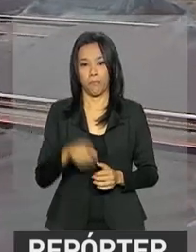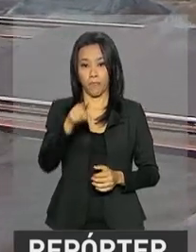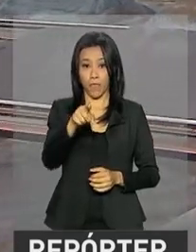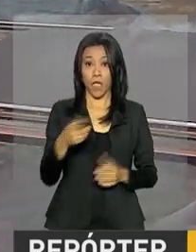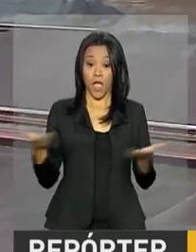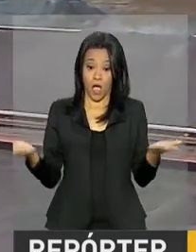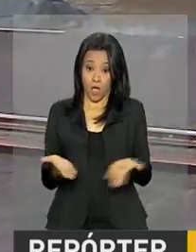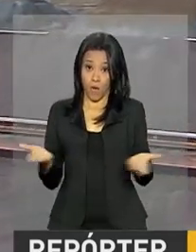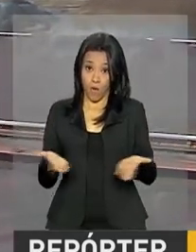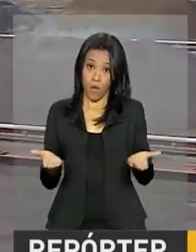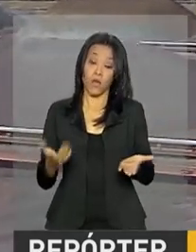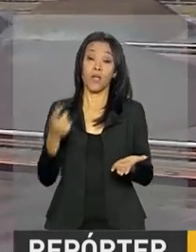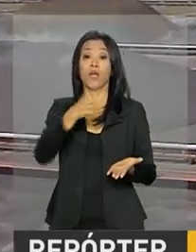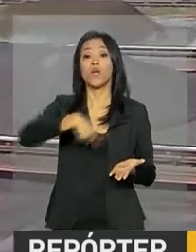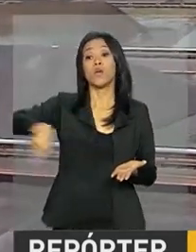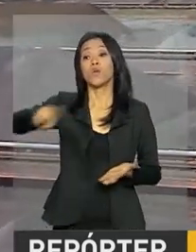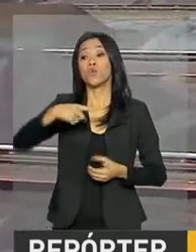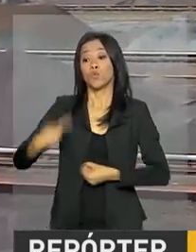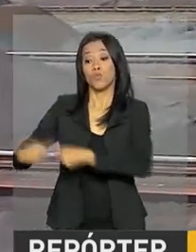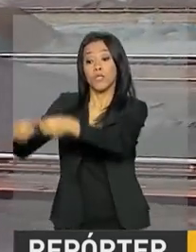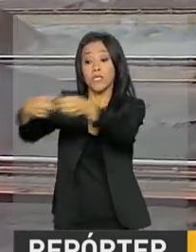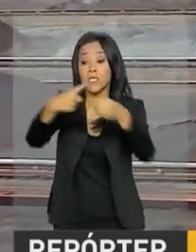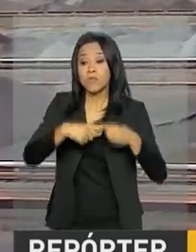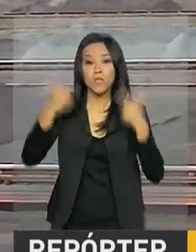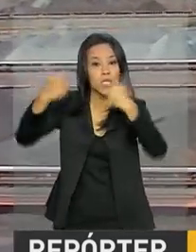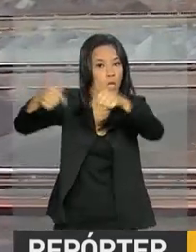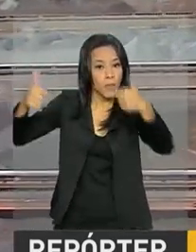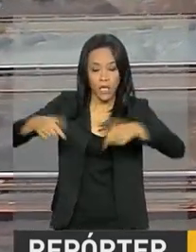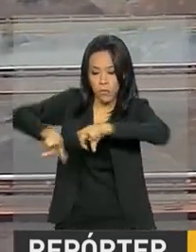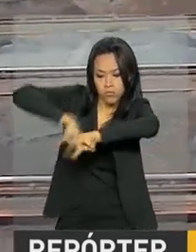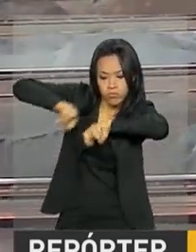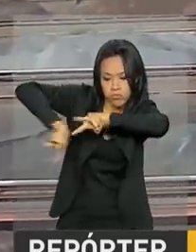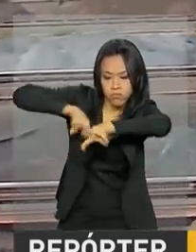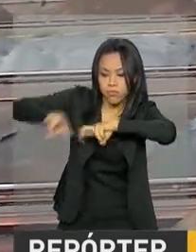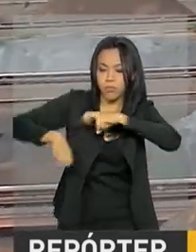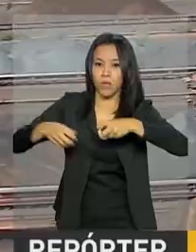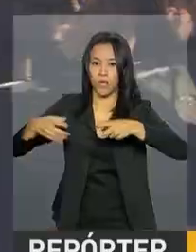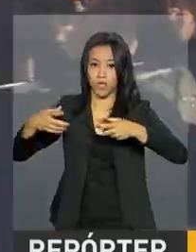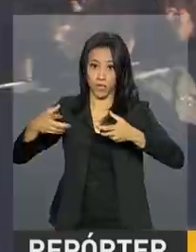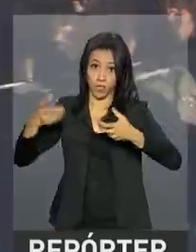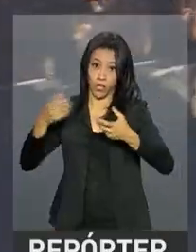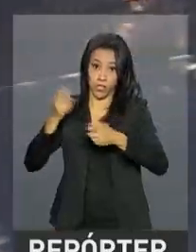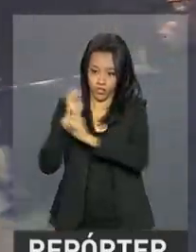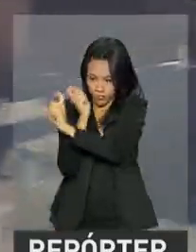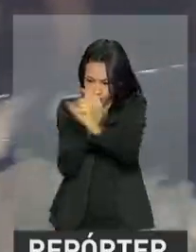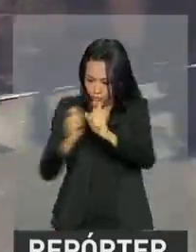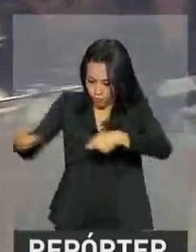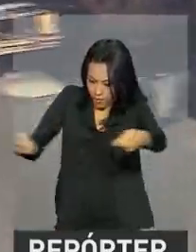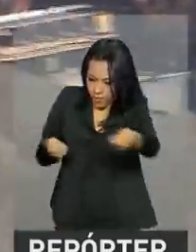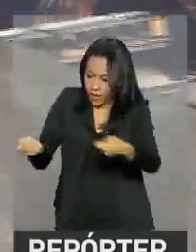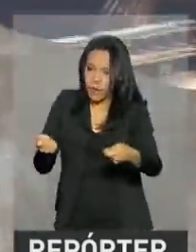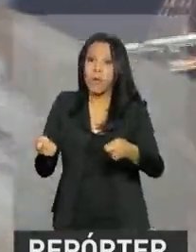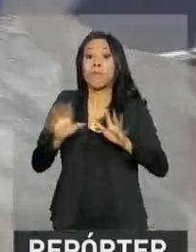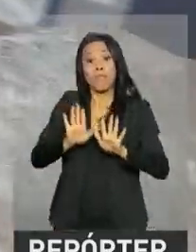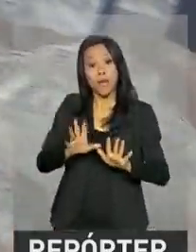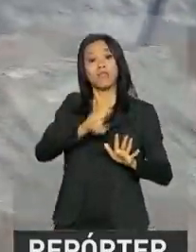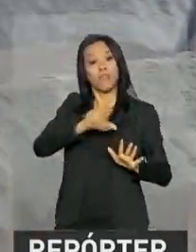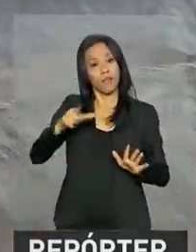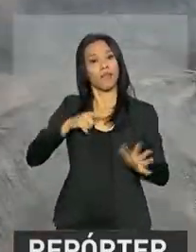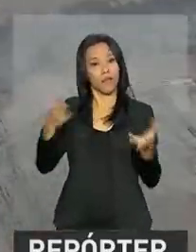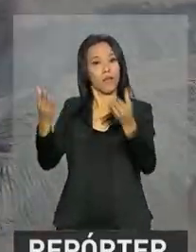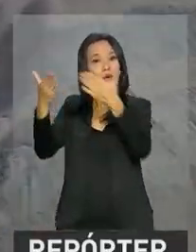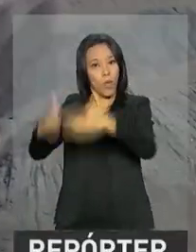partir de agora os municípios que não exploram minérios mas são impactados por essa atividade também vão receber uma compensação financeira